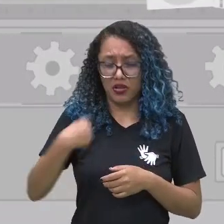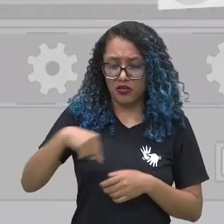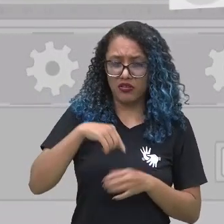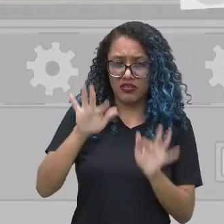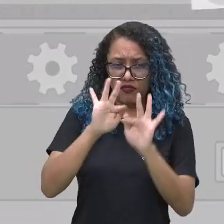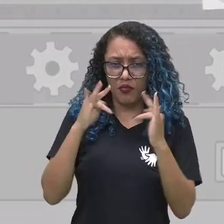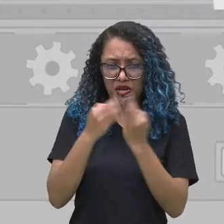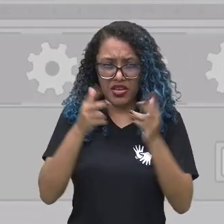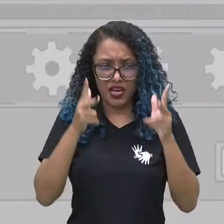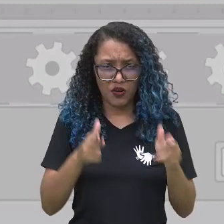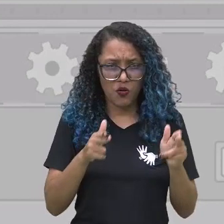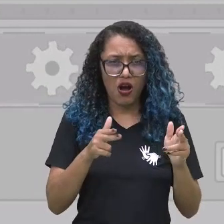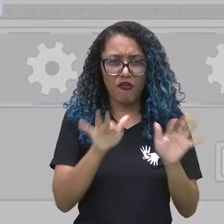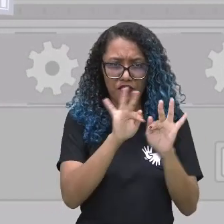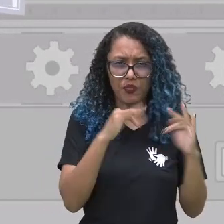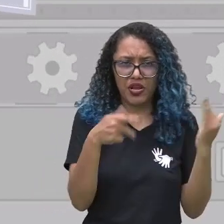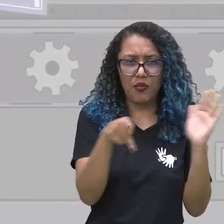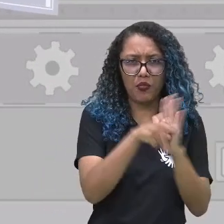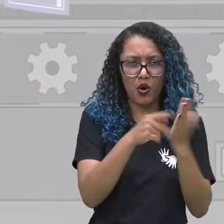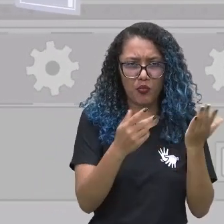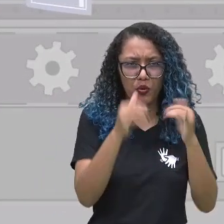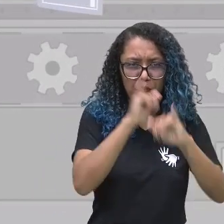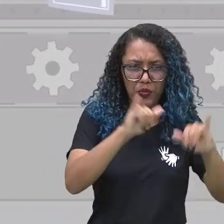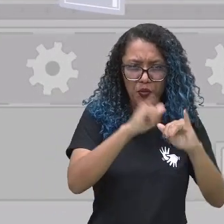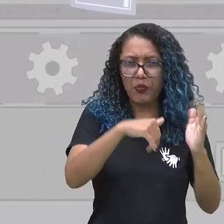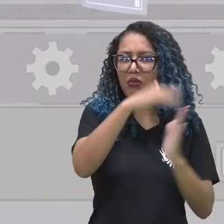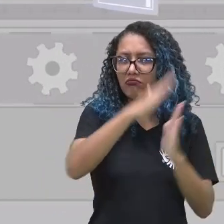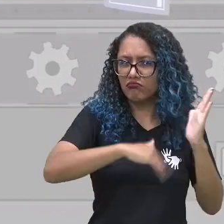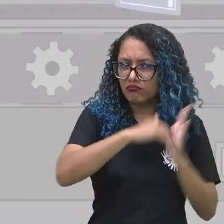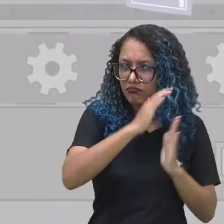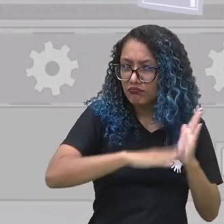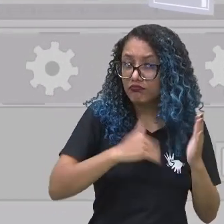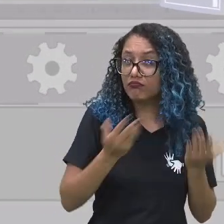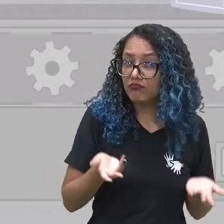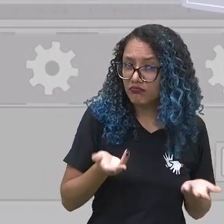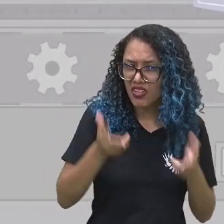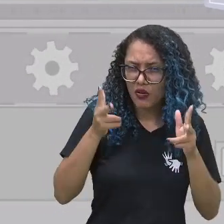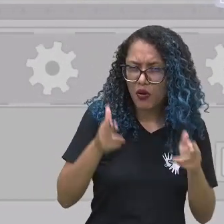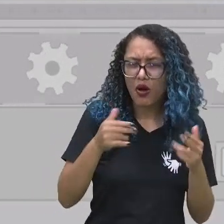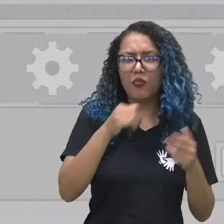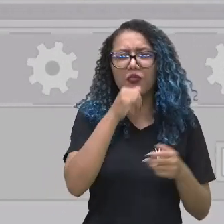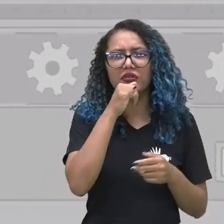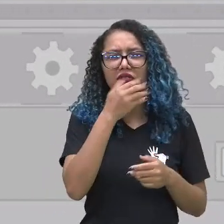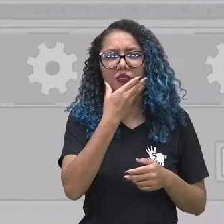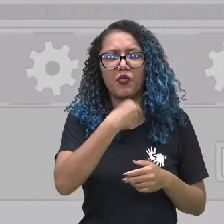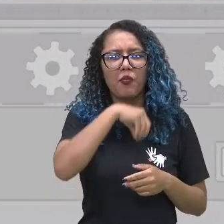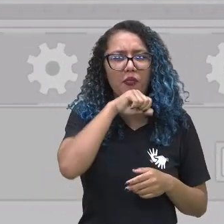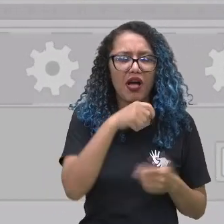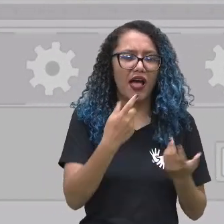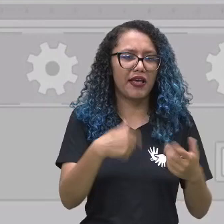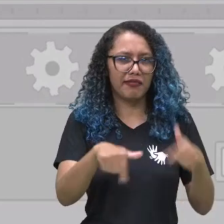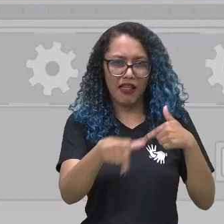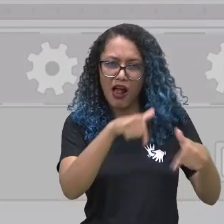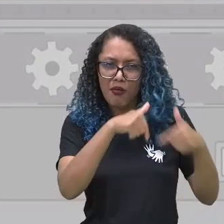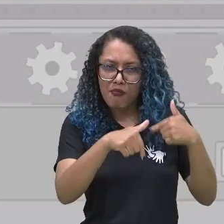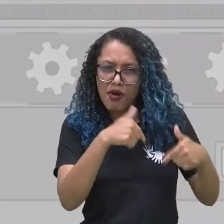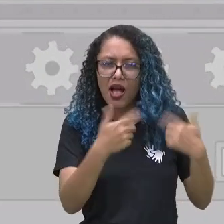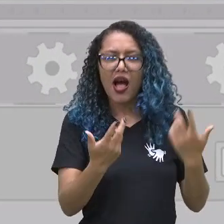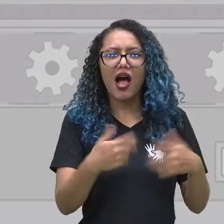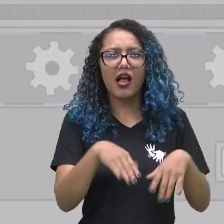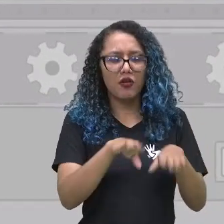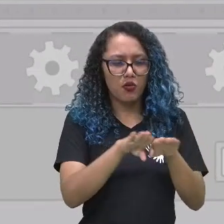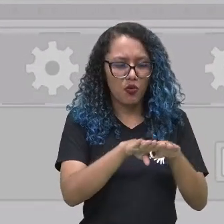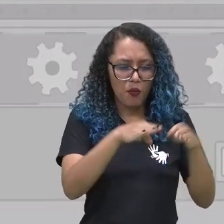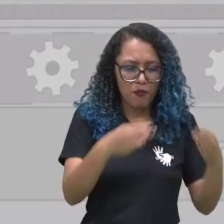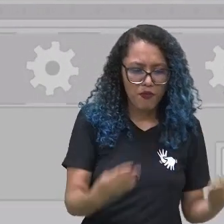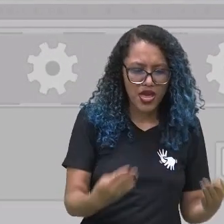da propaganda de margarina, né? Aquelas famílias que tem lá o pai que é empregado, que tem uma mesa farta,